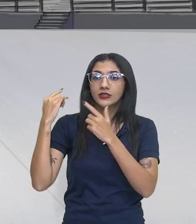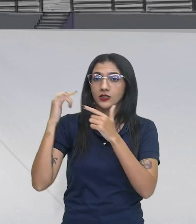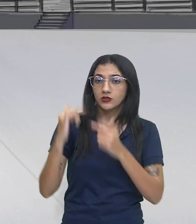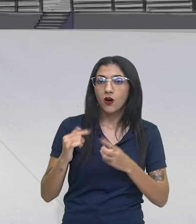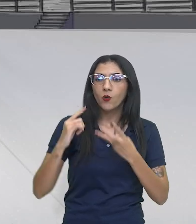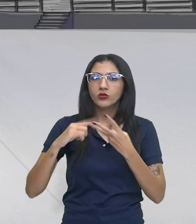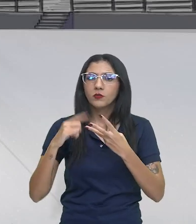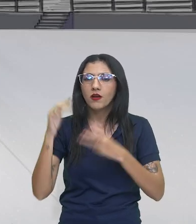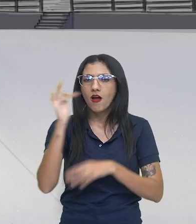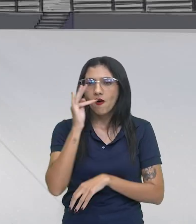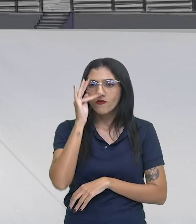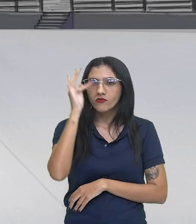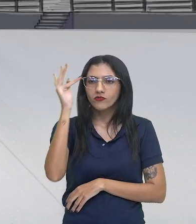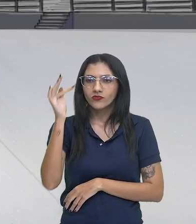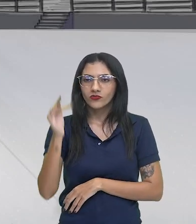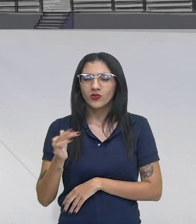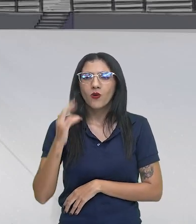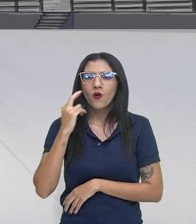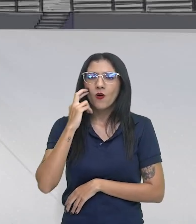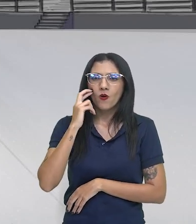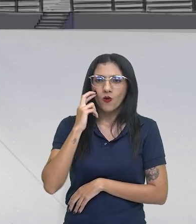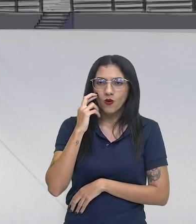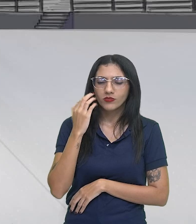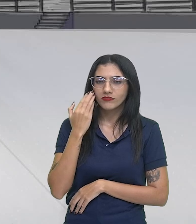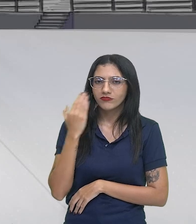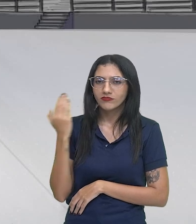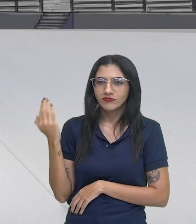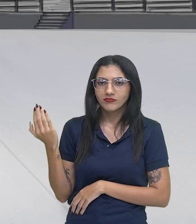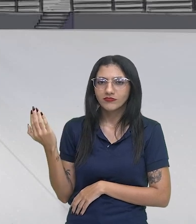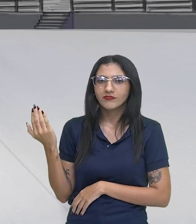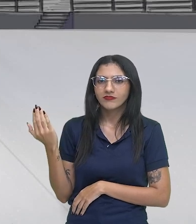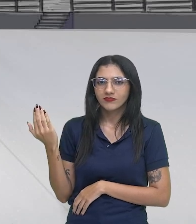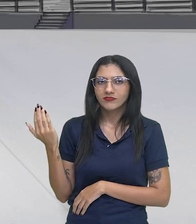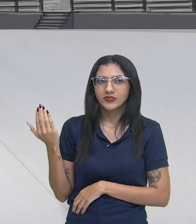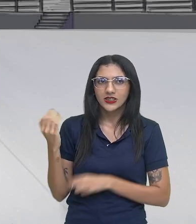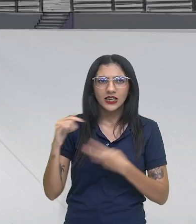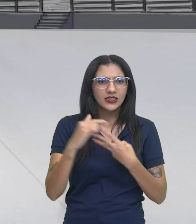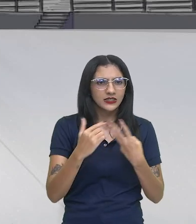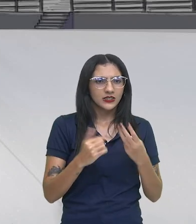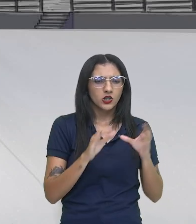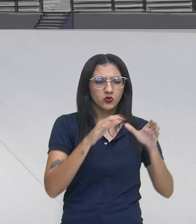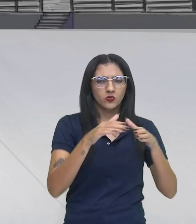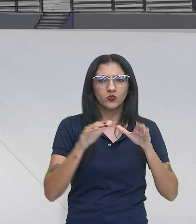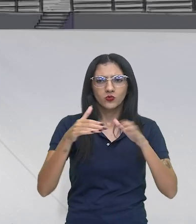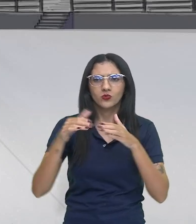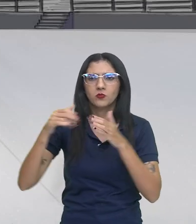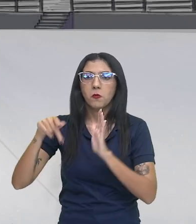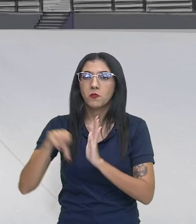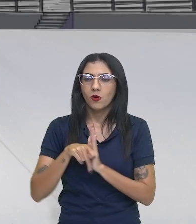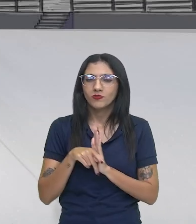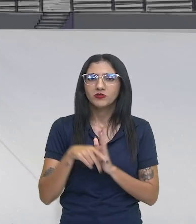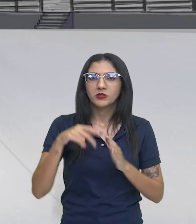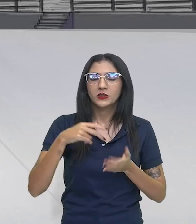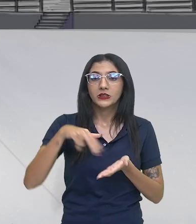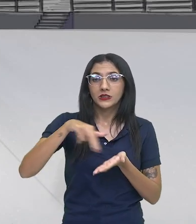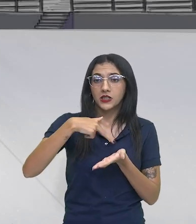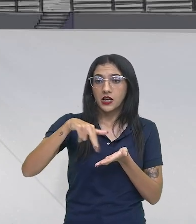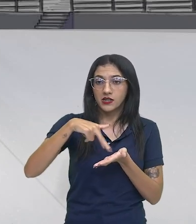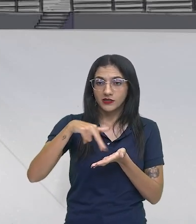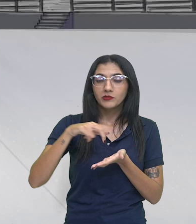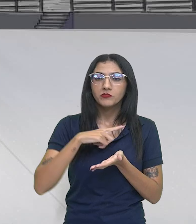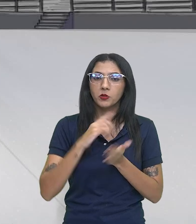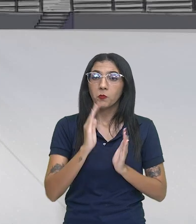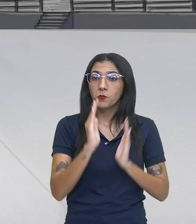flor matizada, como vocês estão observando aqui, né? Então, eles fazem ali as suas apresentações num determinado período